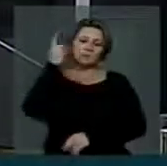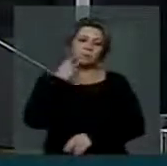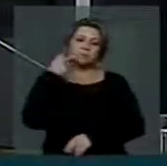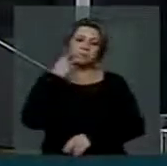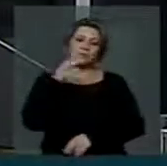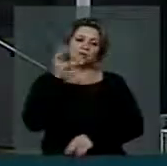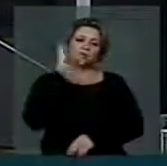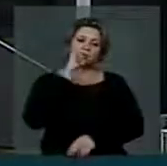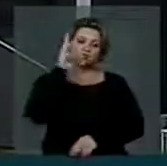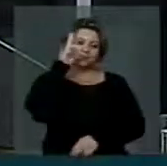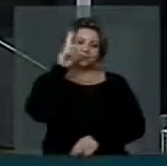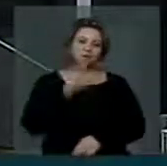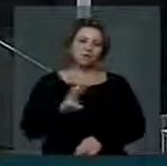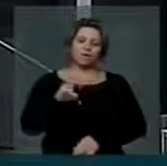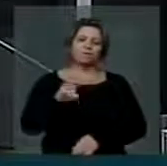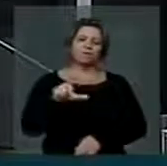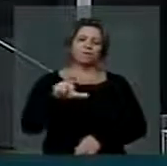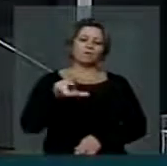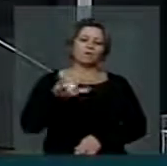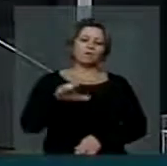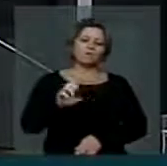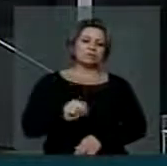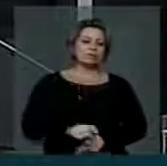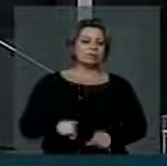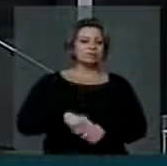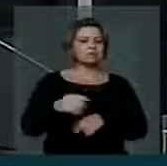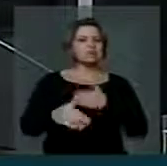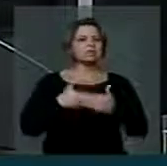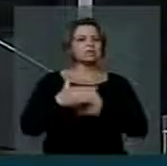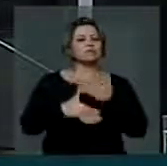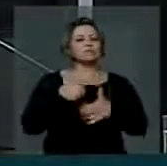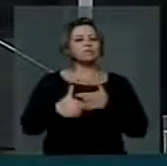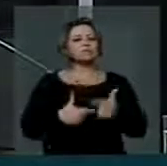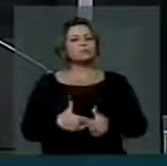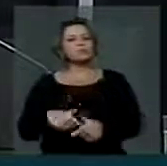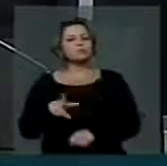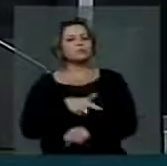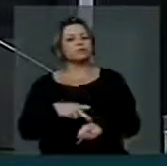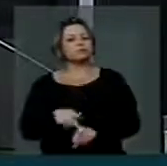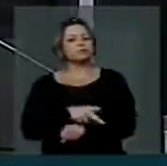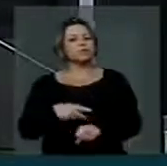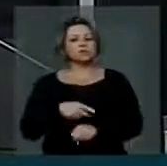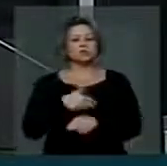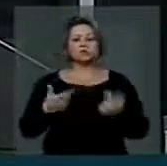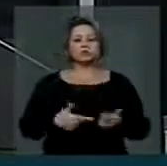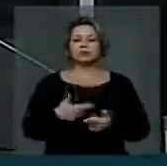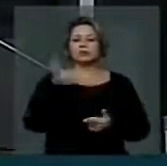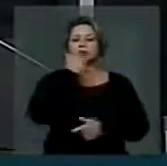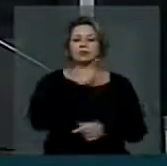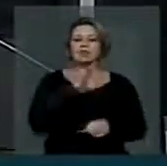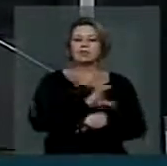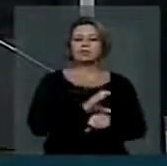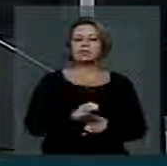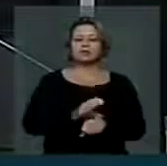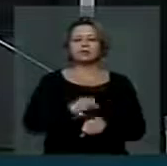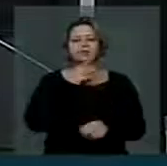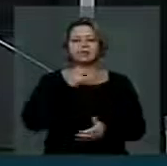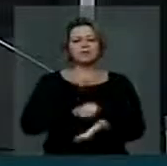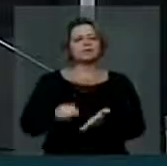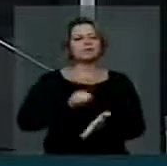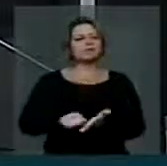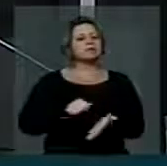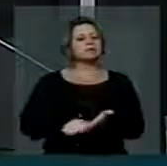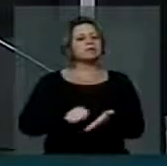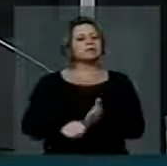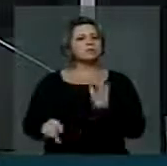Guimarães. Fruto das memoráveis lutas pela redemocratização do país, aquela Constituição foi escrita pela